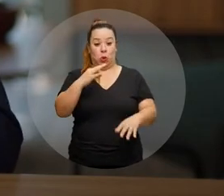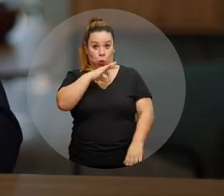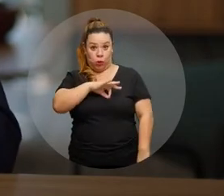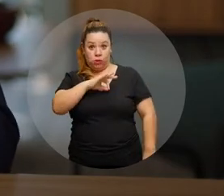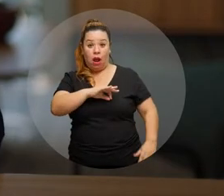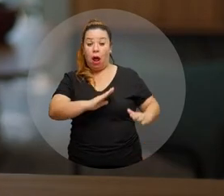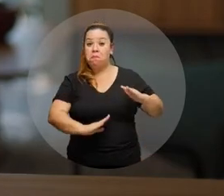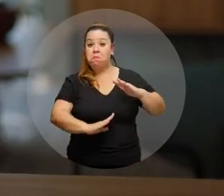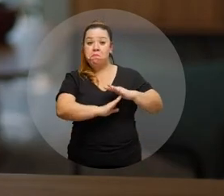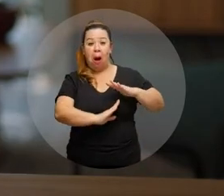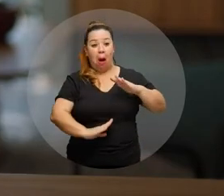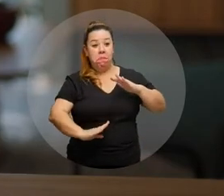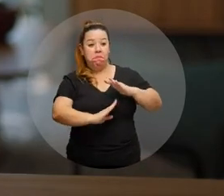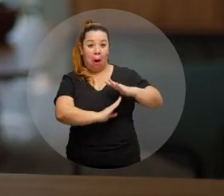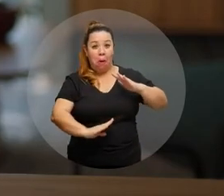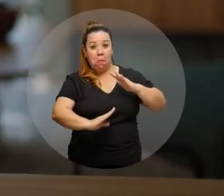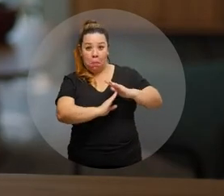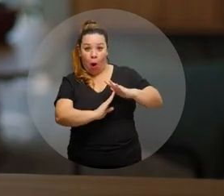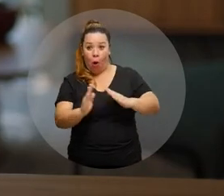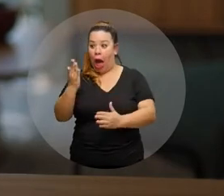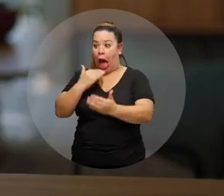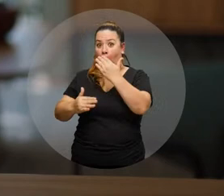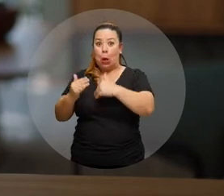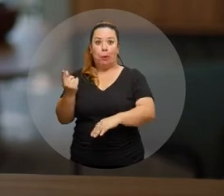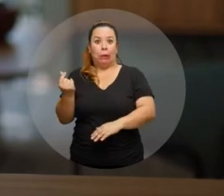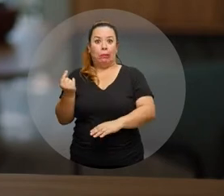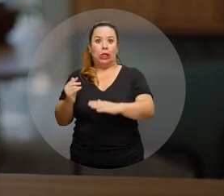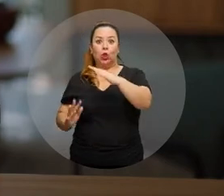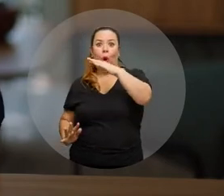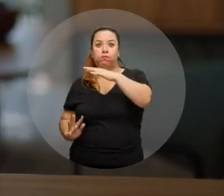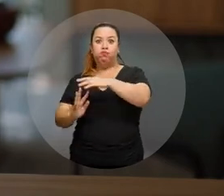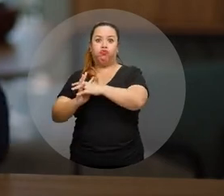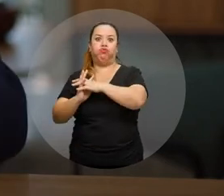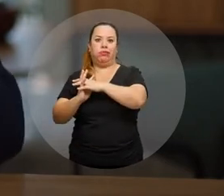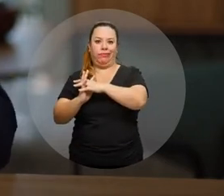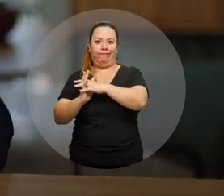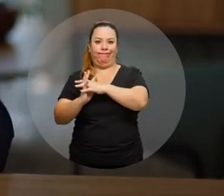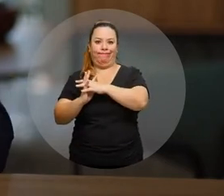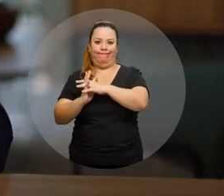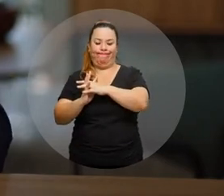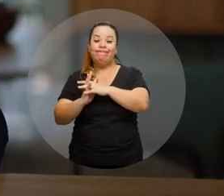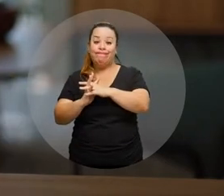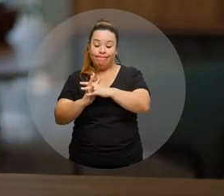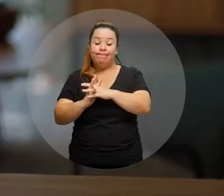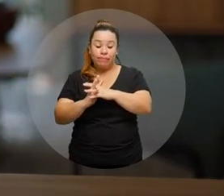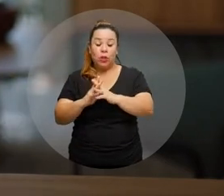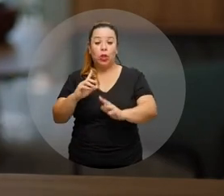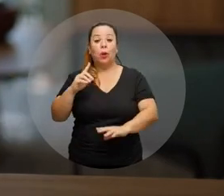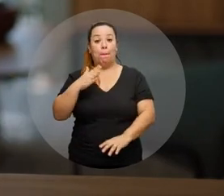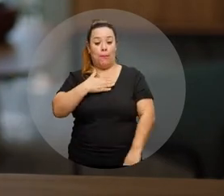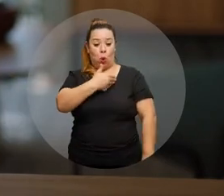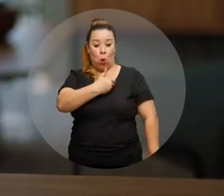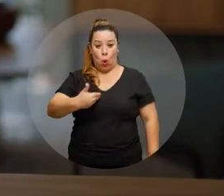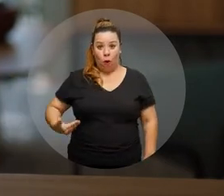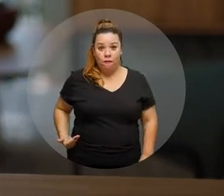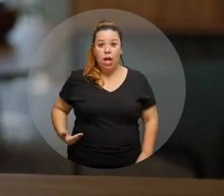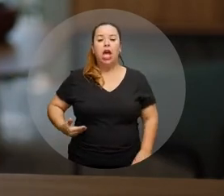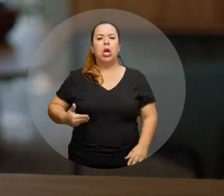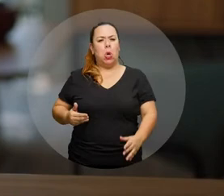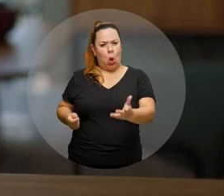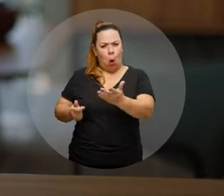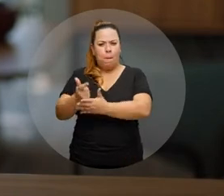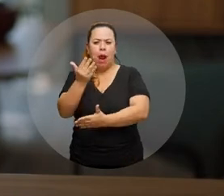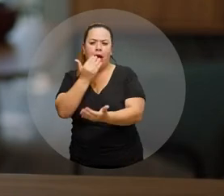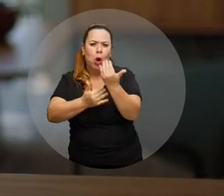mesa. Enquanto o salário não cresce, o preço da comida aumenta todo dia. No nosso governo, além dos